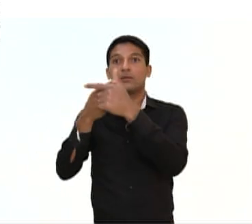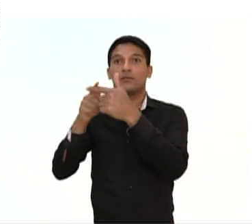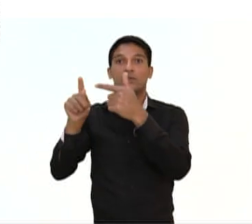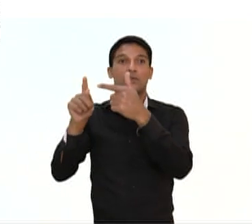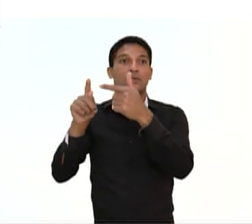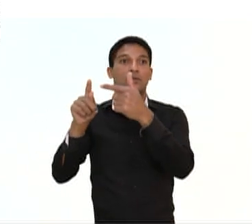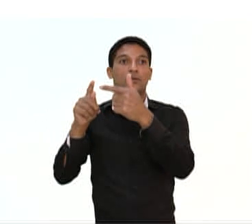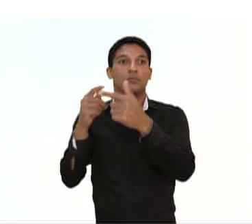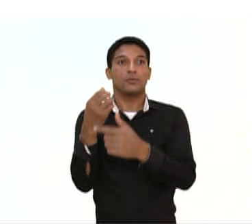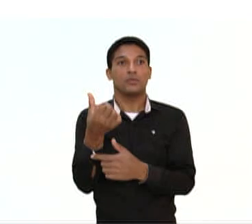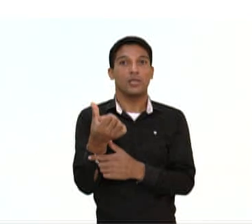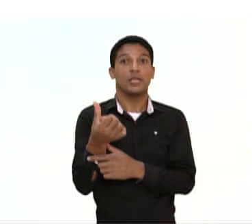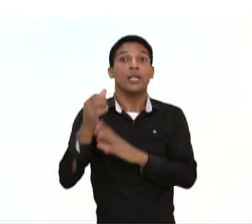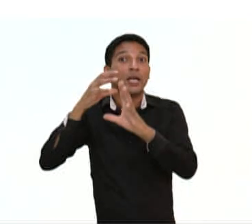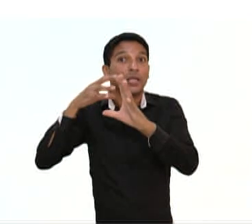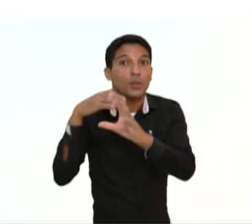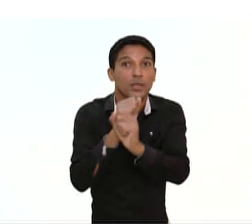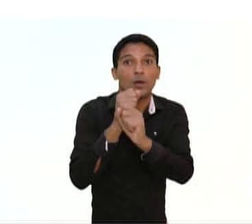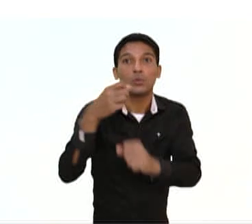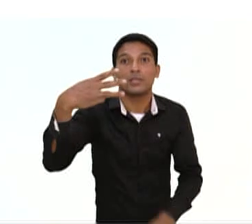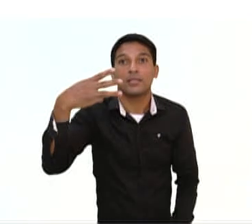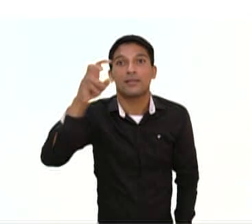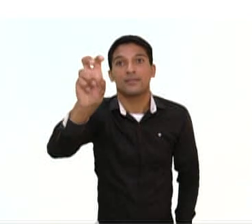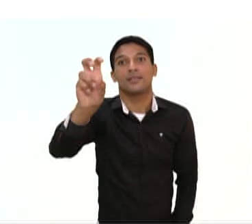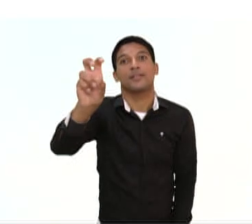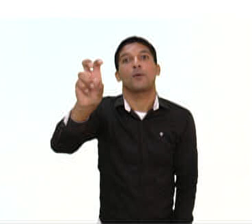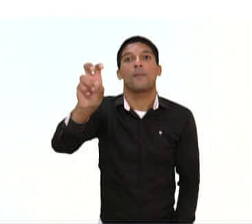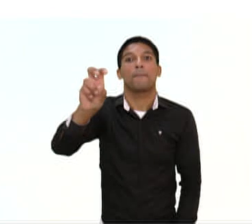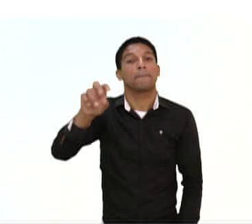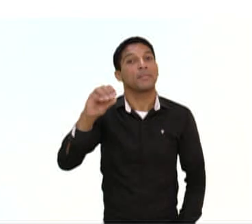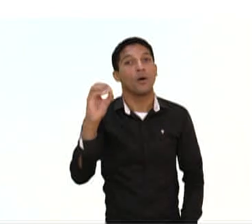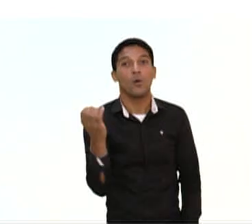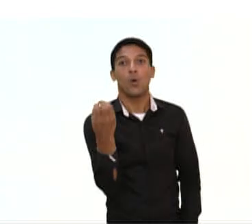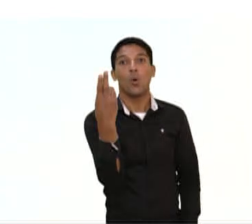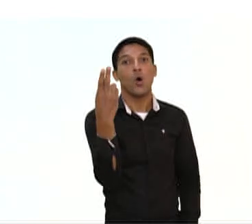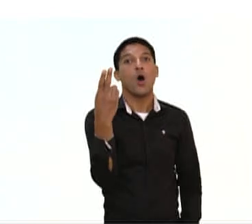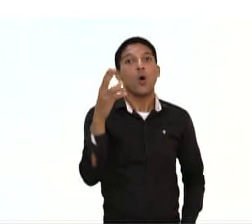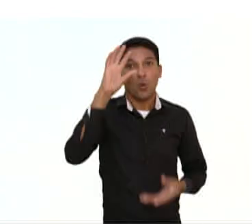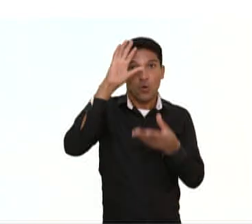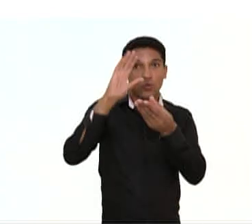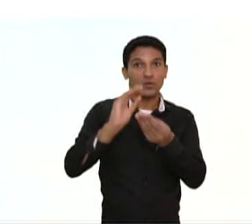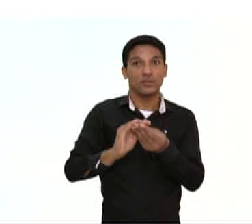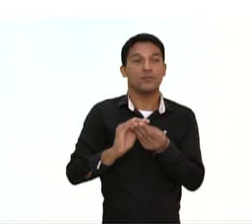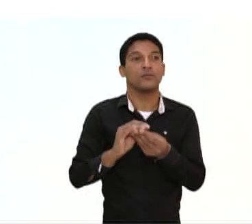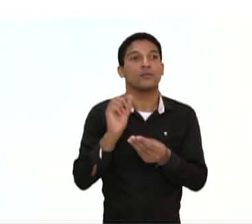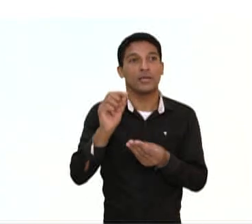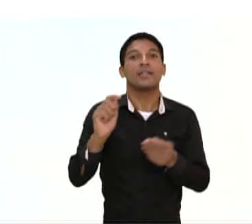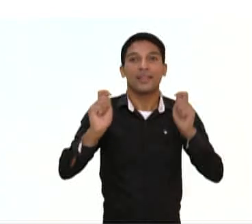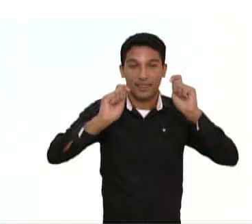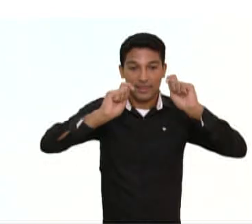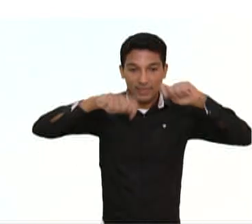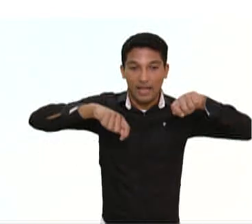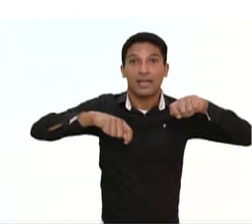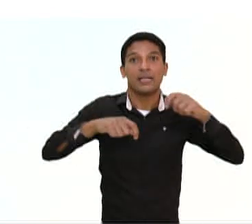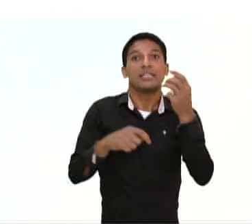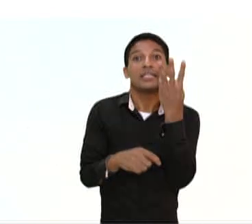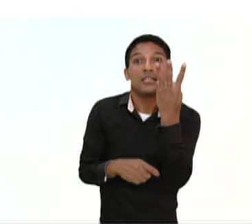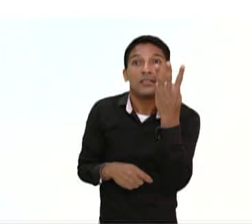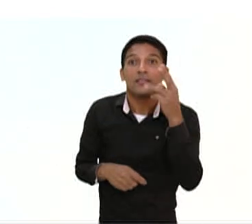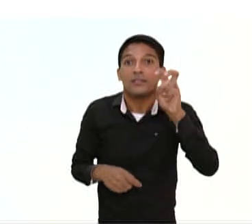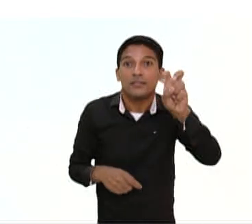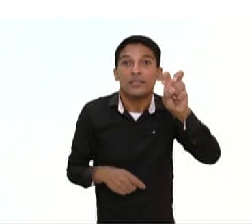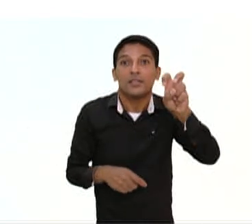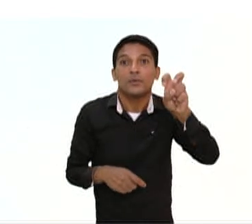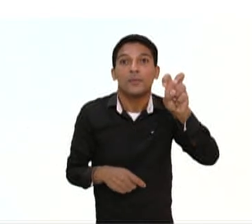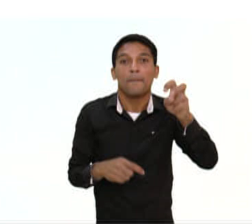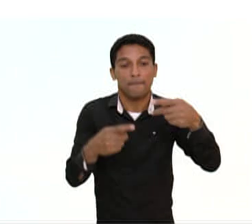total de 35. Ou seja, é possível produzir 35 pizzas de 3 sabores